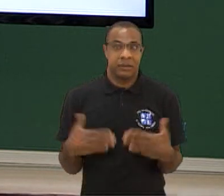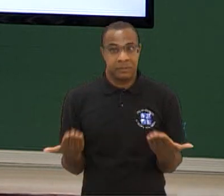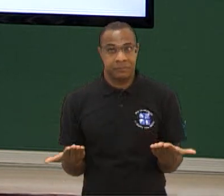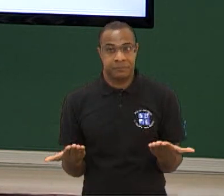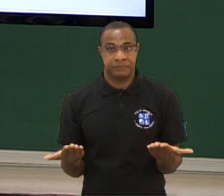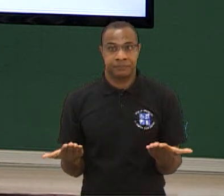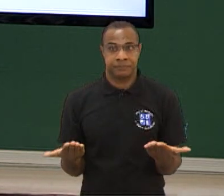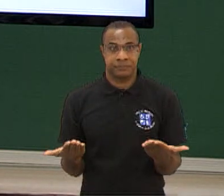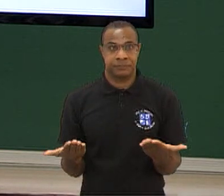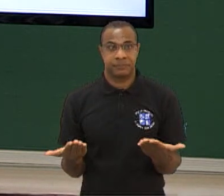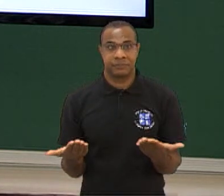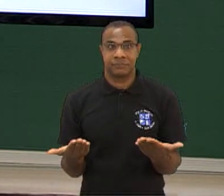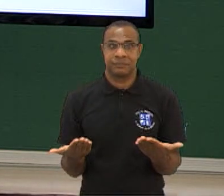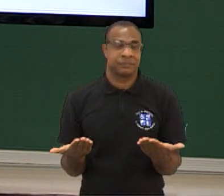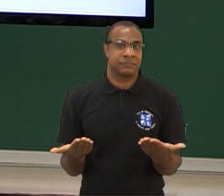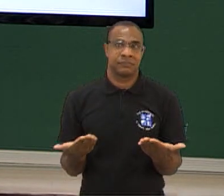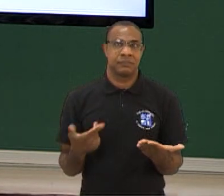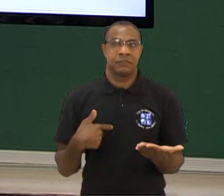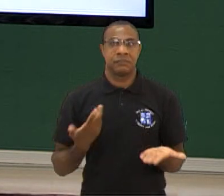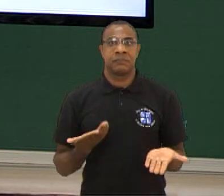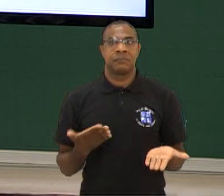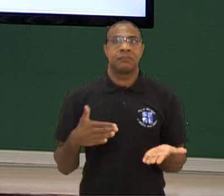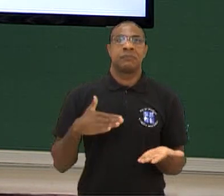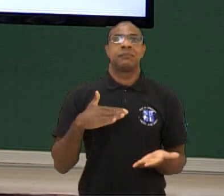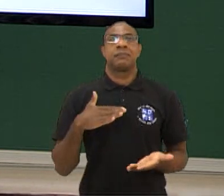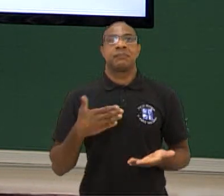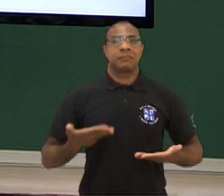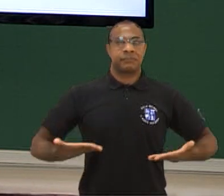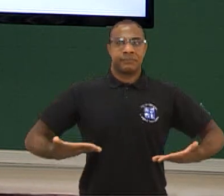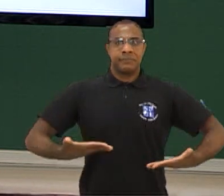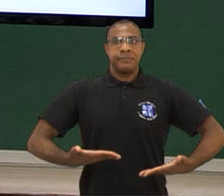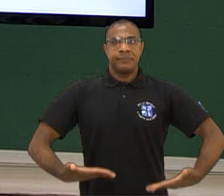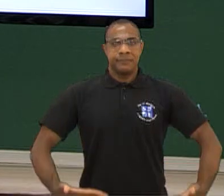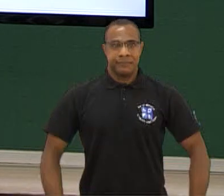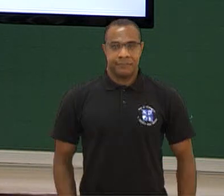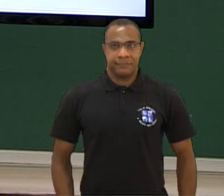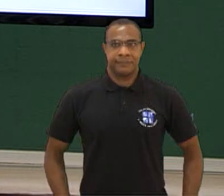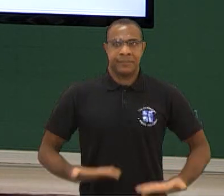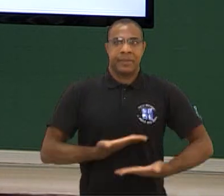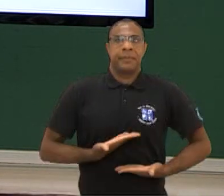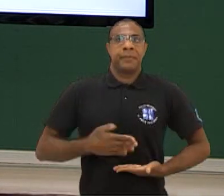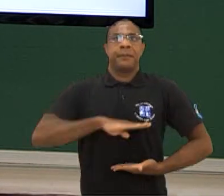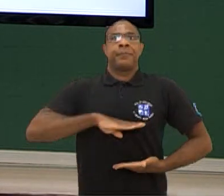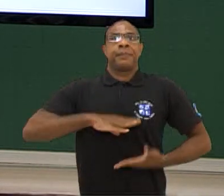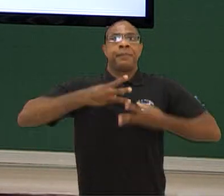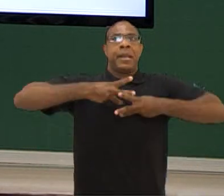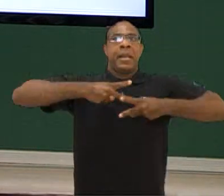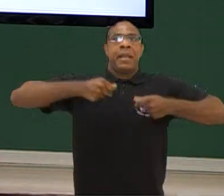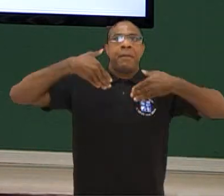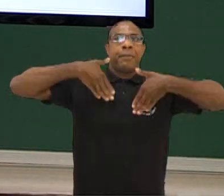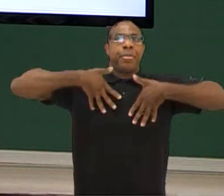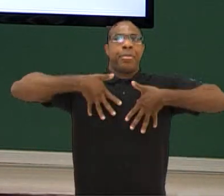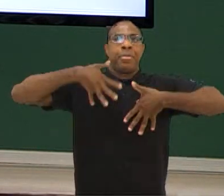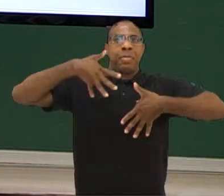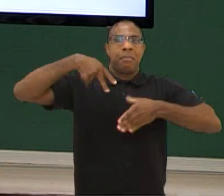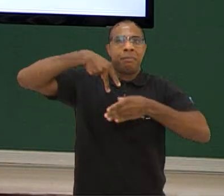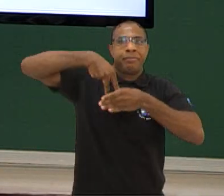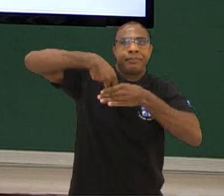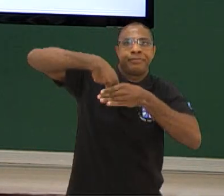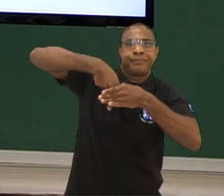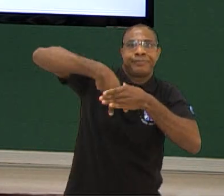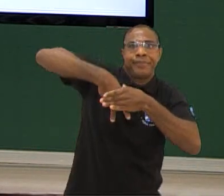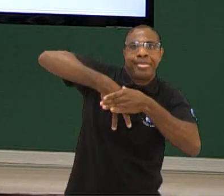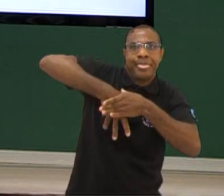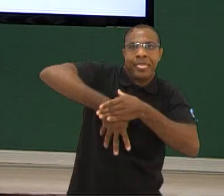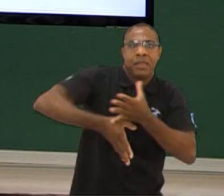gente está até, às vezes, até as pernas atoladas no meio do mangue, certo? E aí,